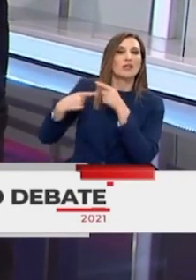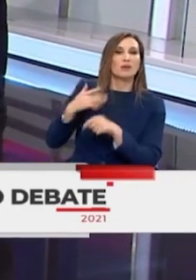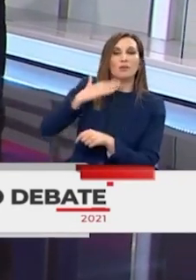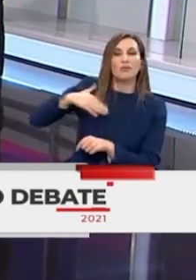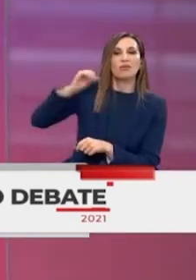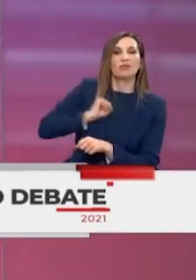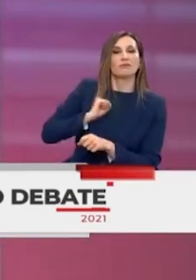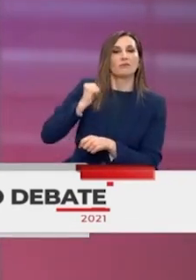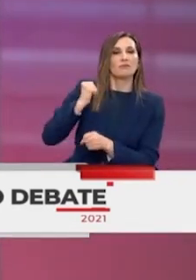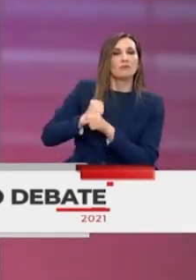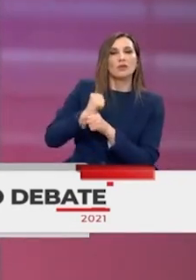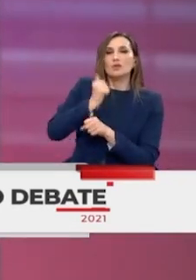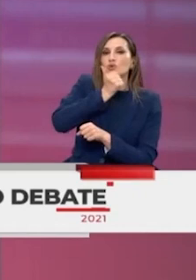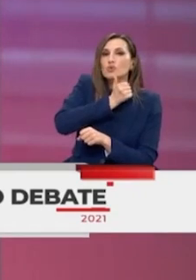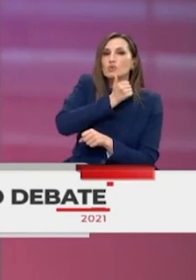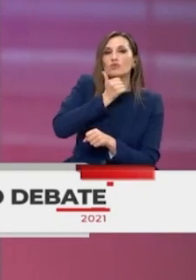Para termos